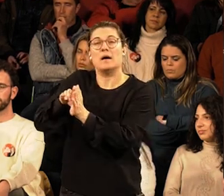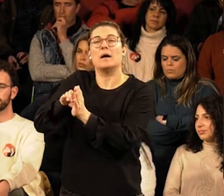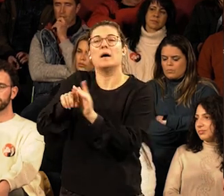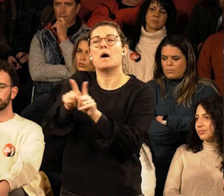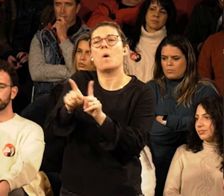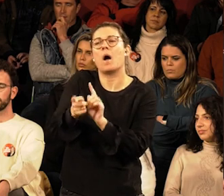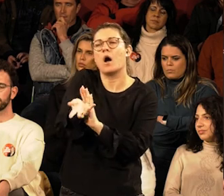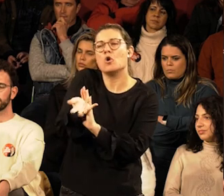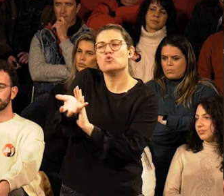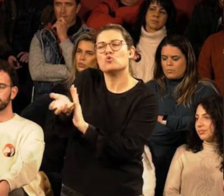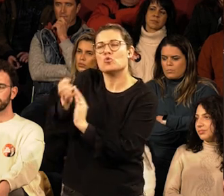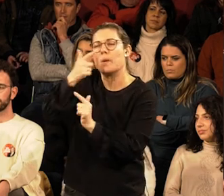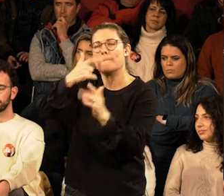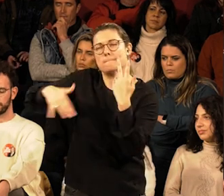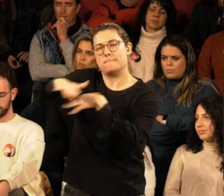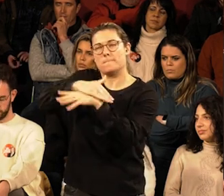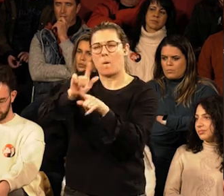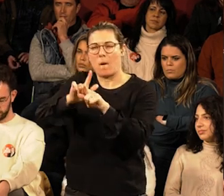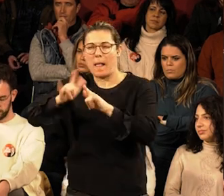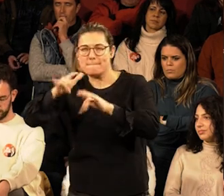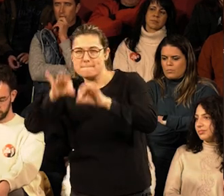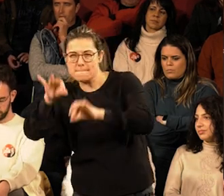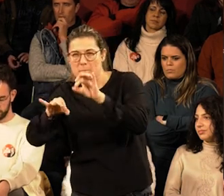da exploração populista e manipulatório